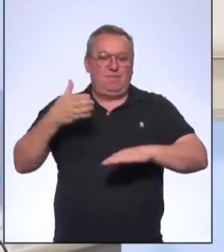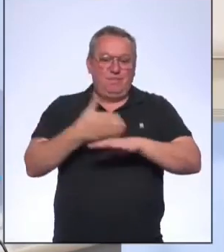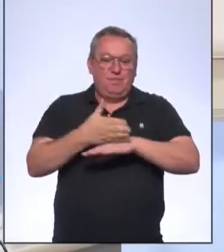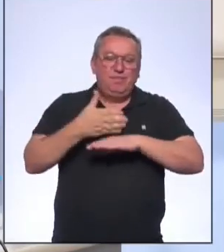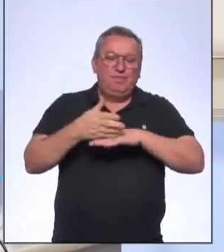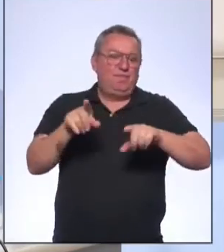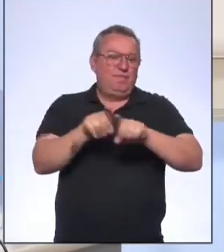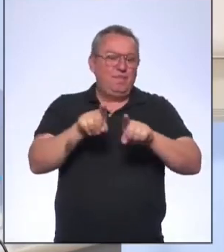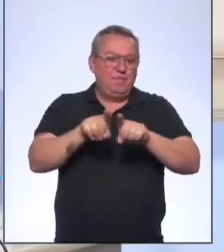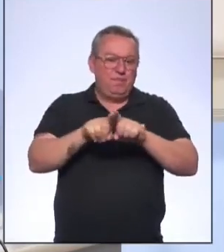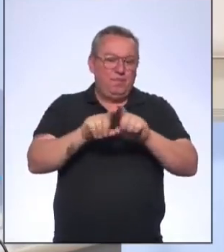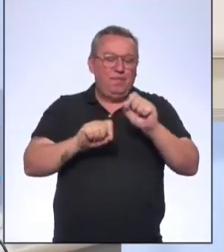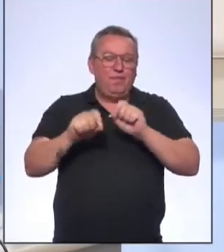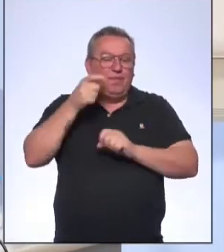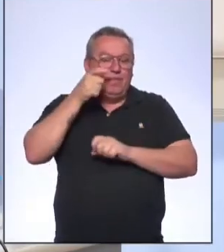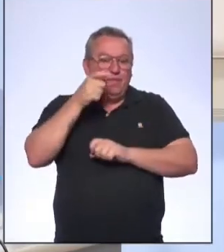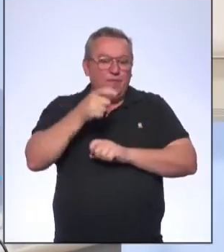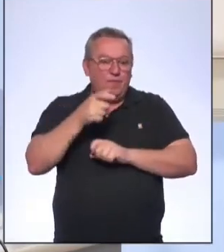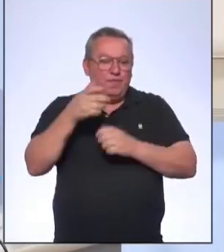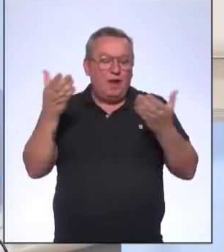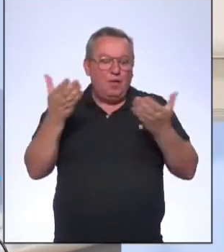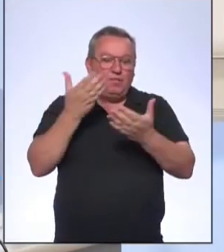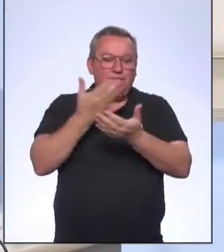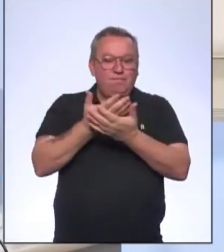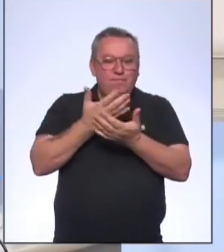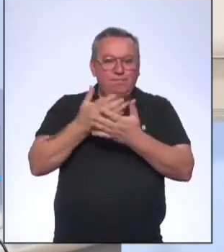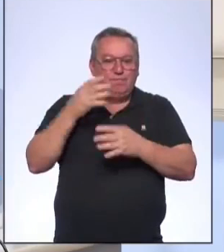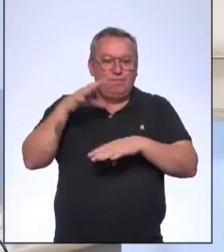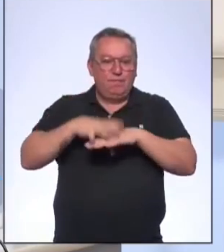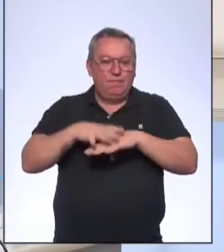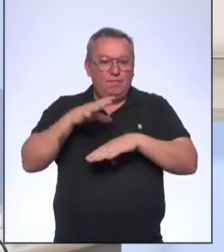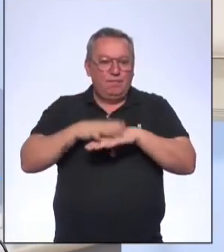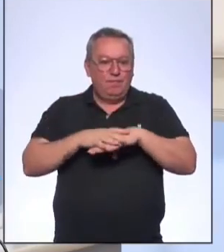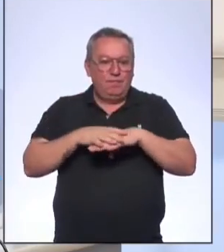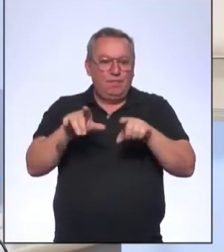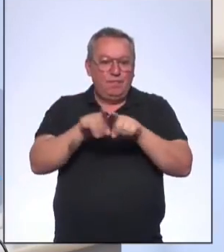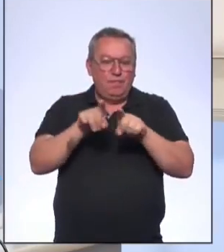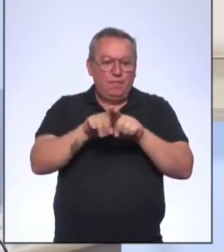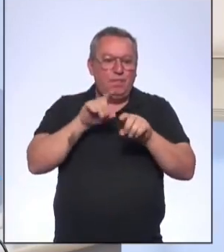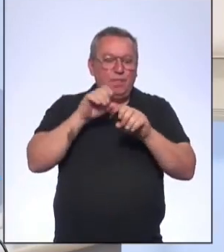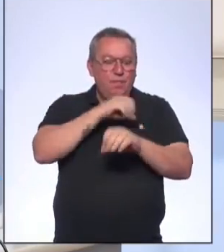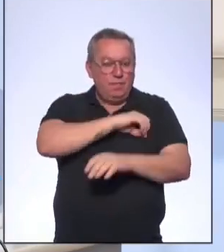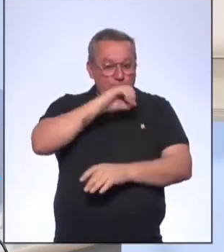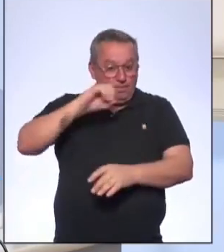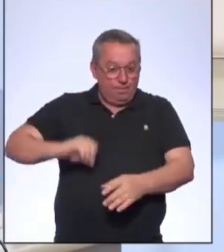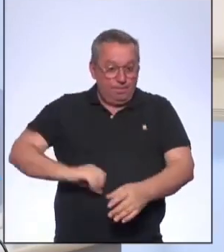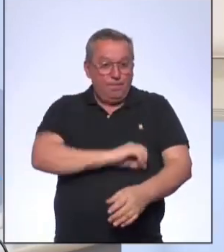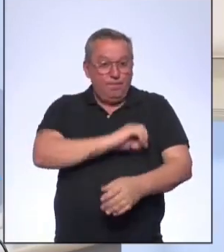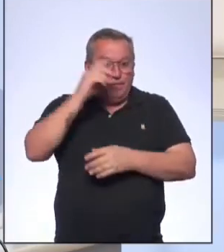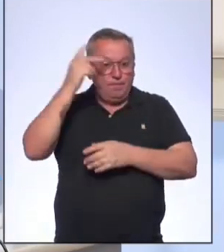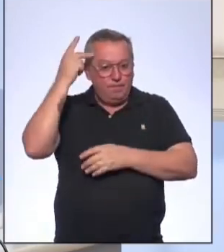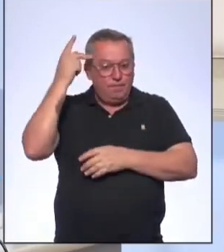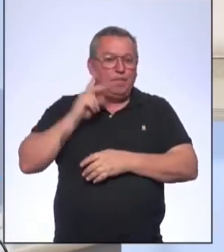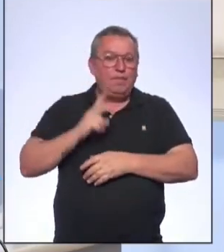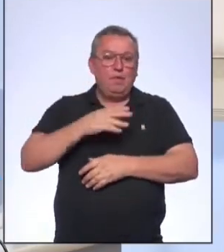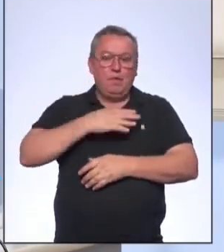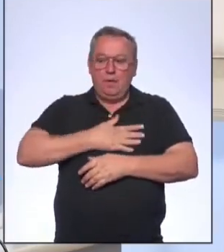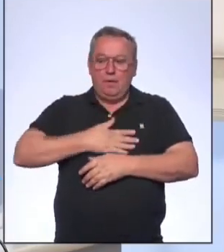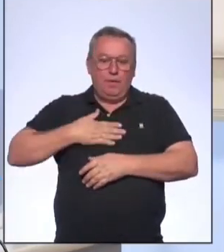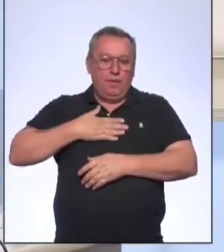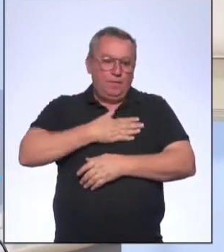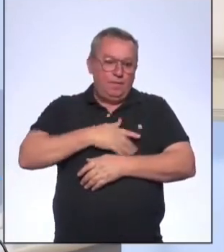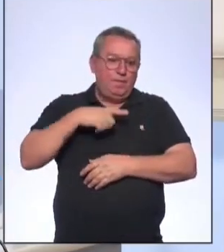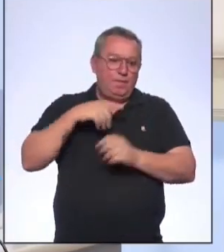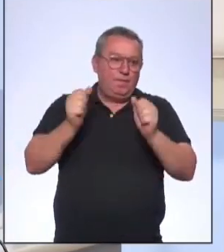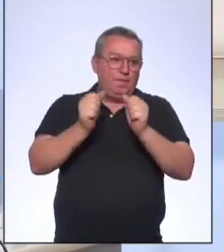estarem assistindo aqui às aulas de matemática do Centro de Mídias da Educação de São Paulo. É sempre um prazer estar